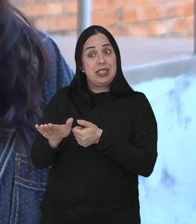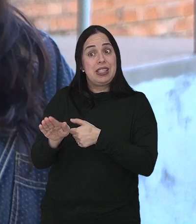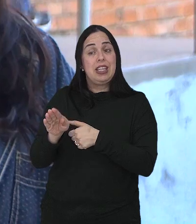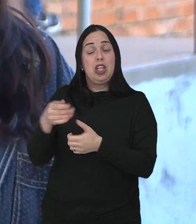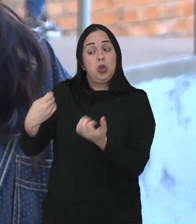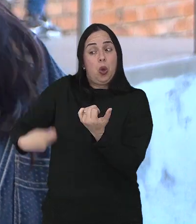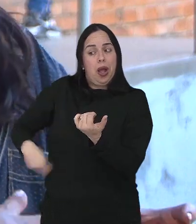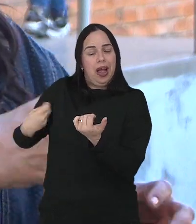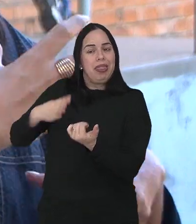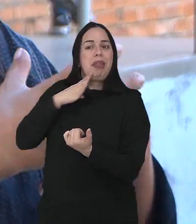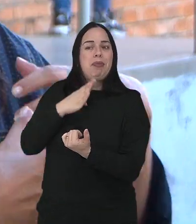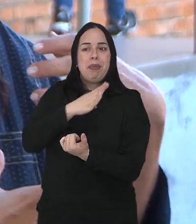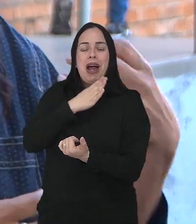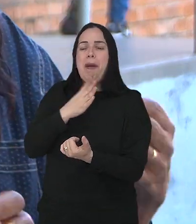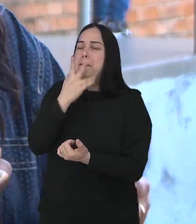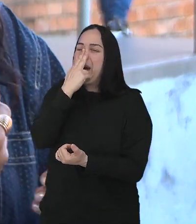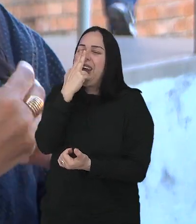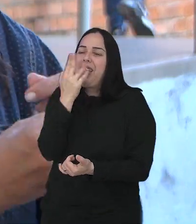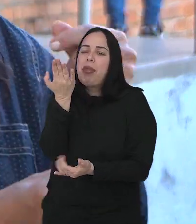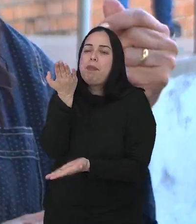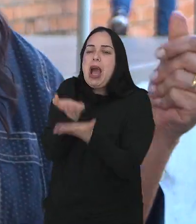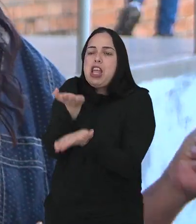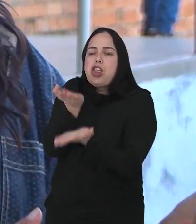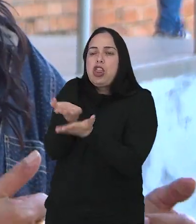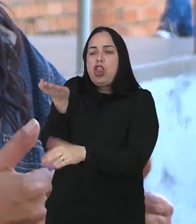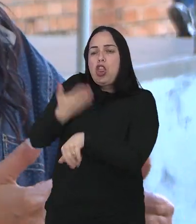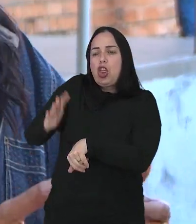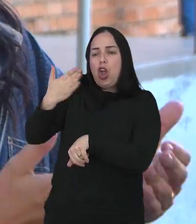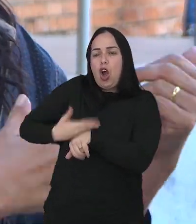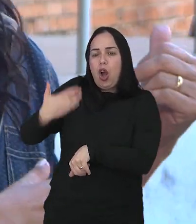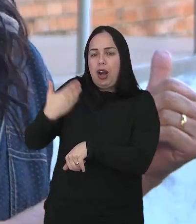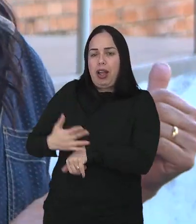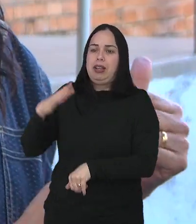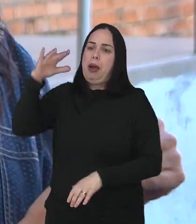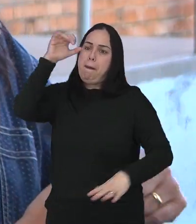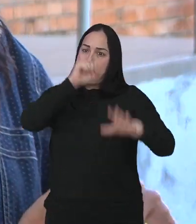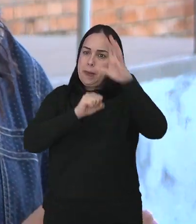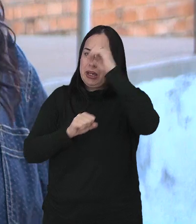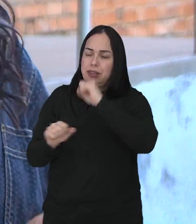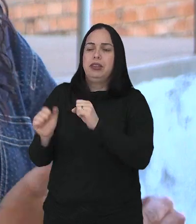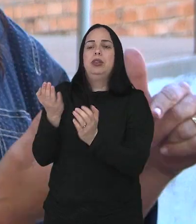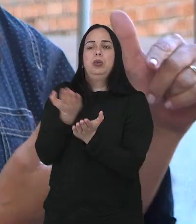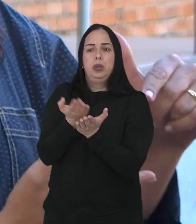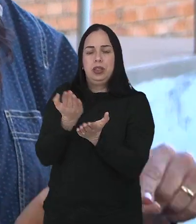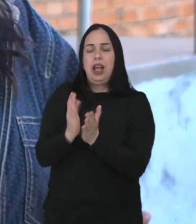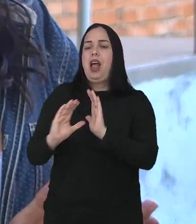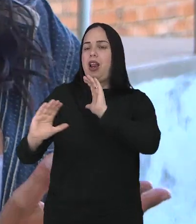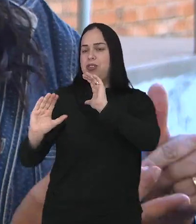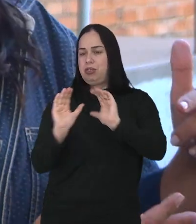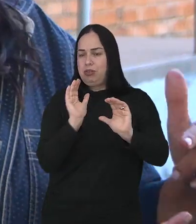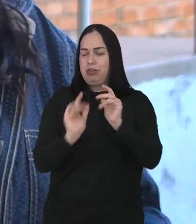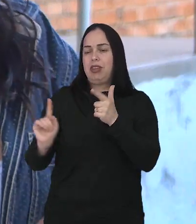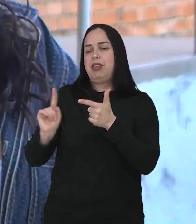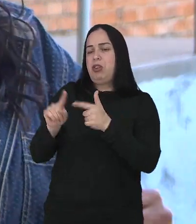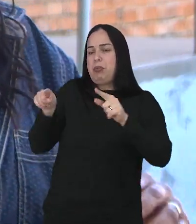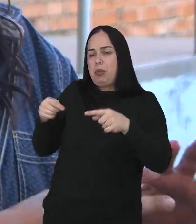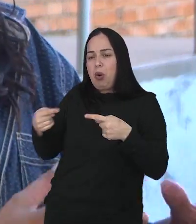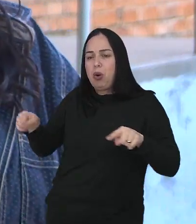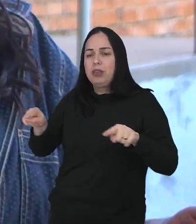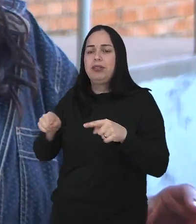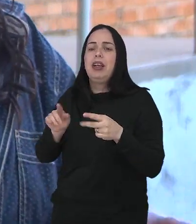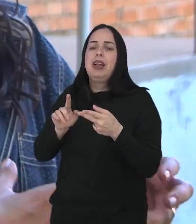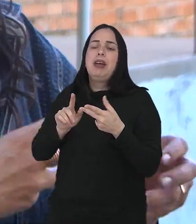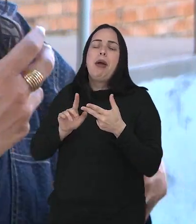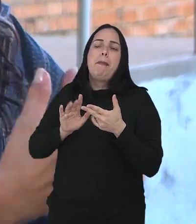escola. É uma escola para a gente aprender, assim, claro que tem que fazer estudo, aula de canto, aula de música,